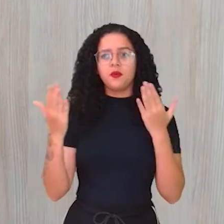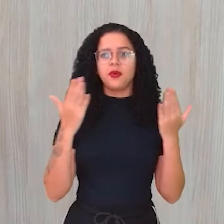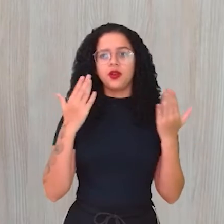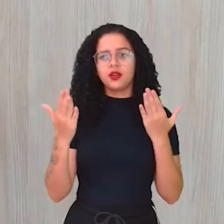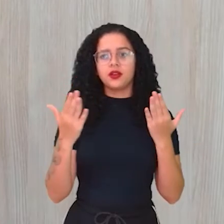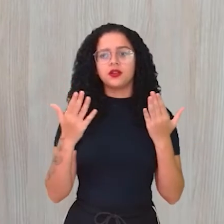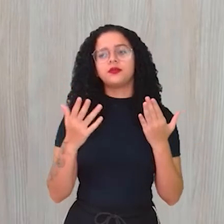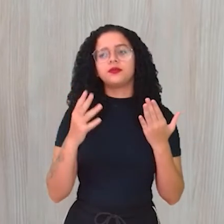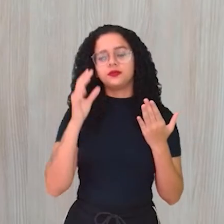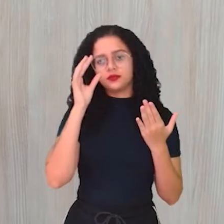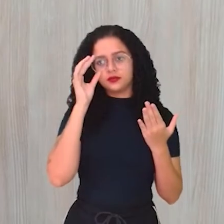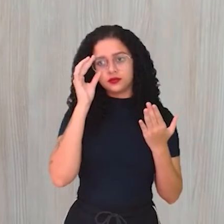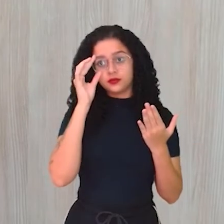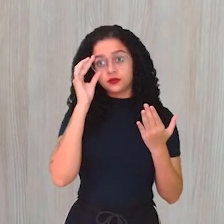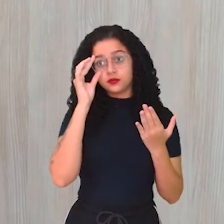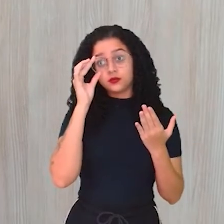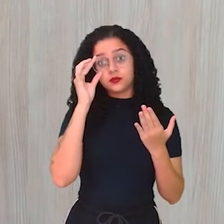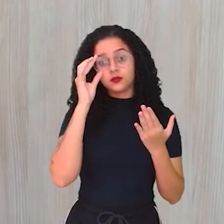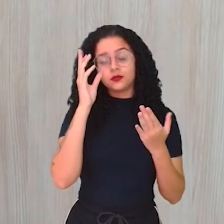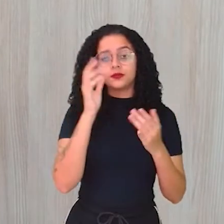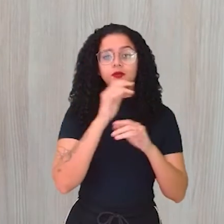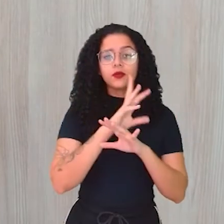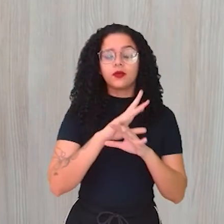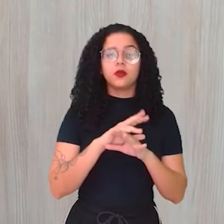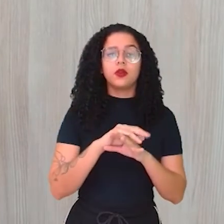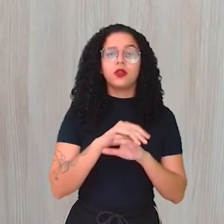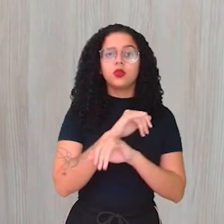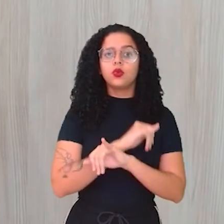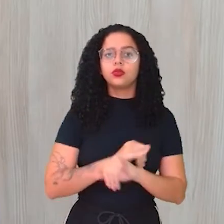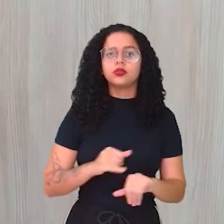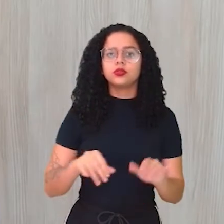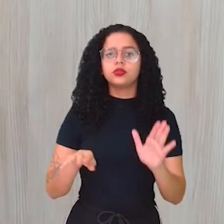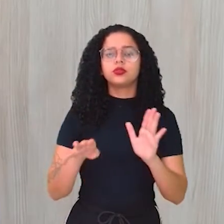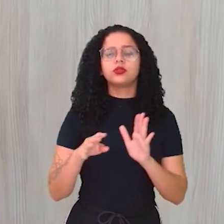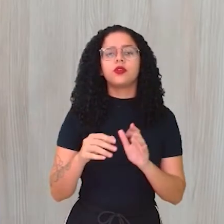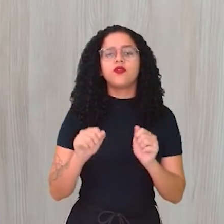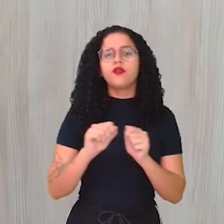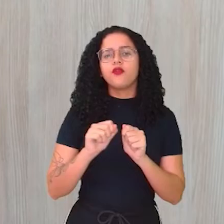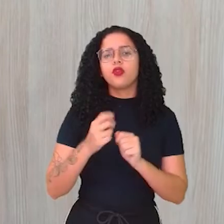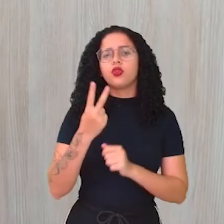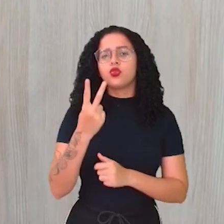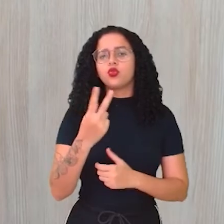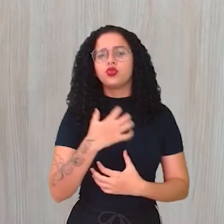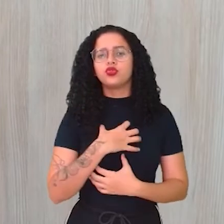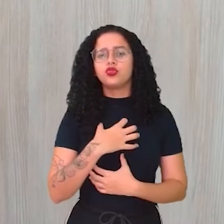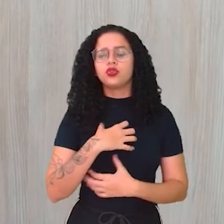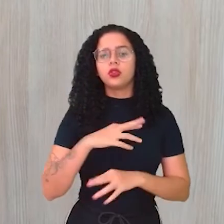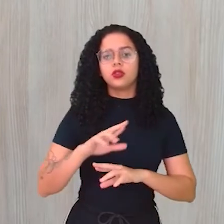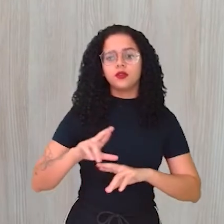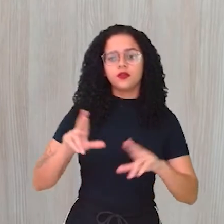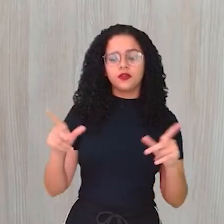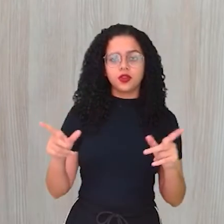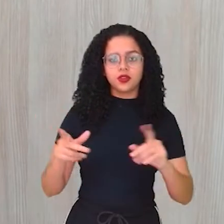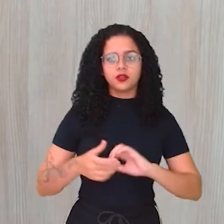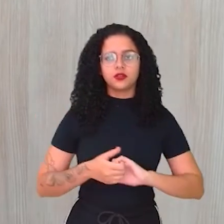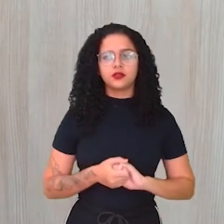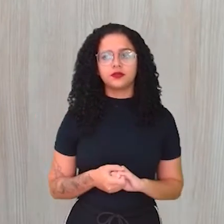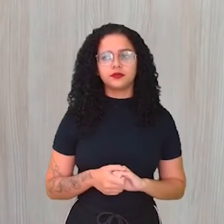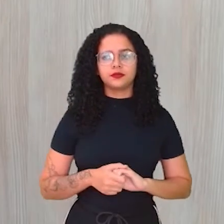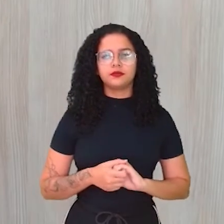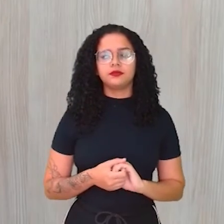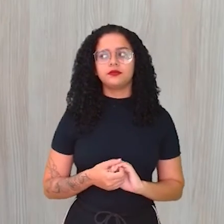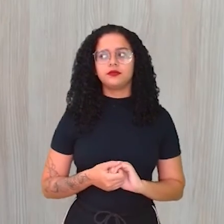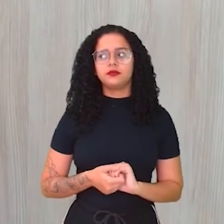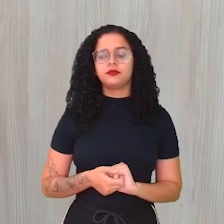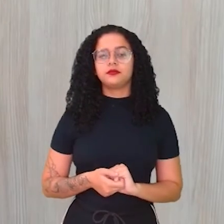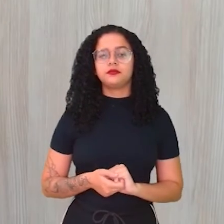uma notícia, uma informação feita por duas maneiras, duas visões diferentes de uma mesma coisa, não é isso?